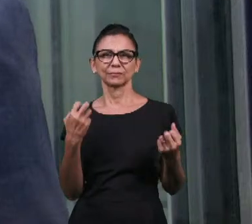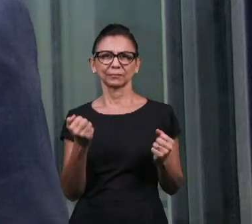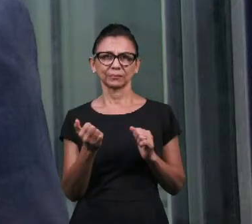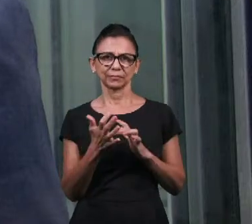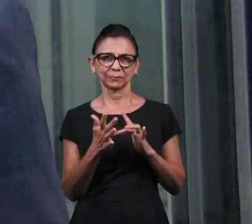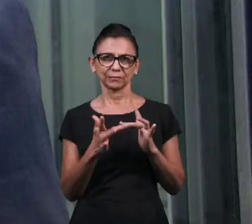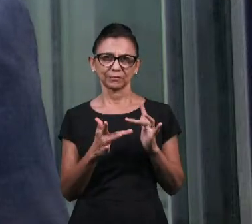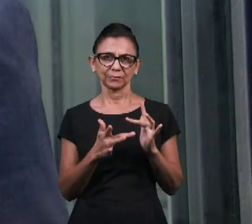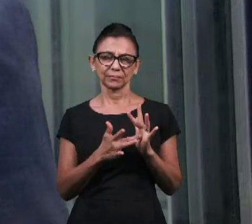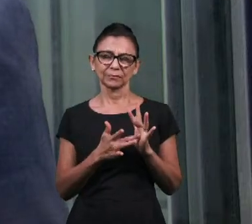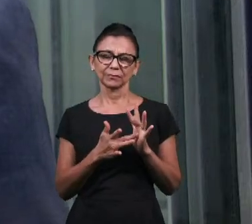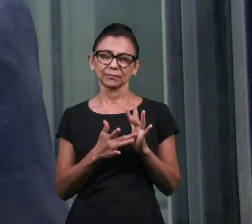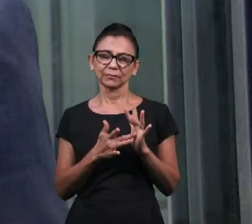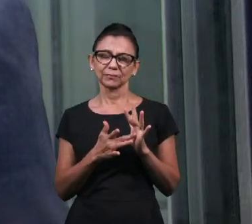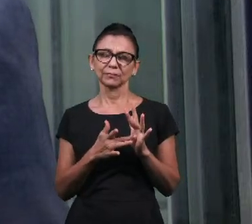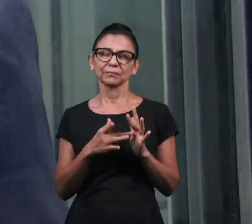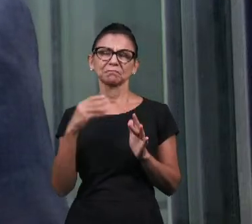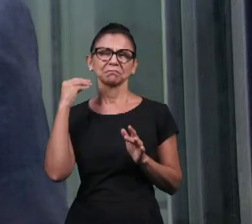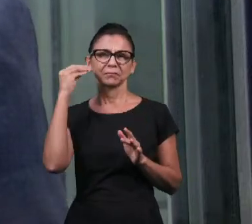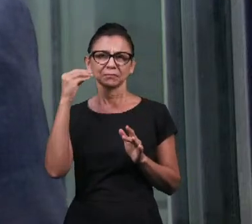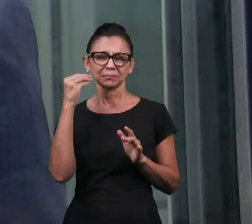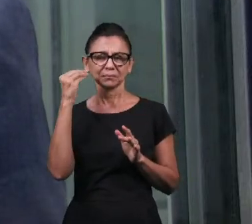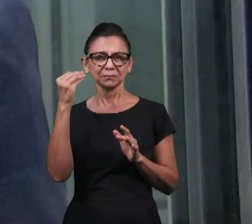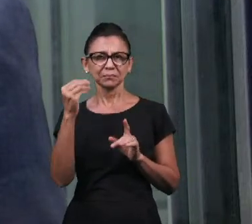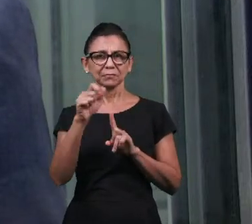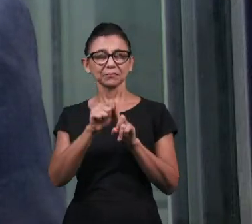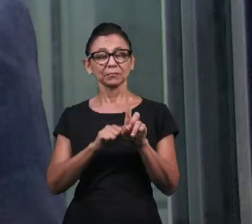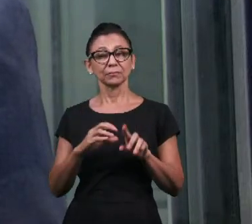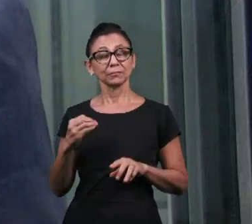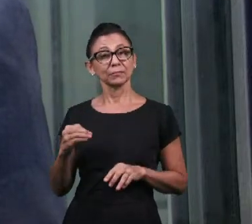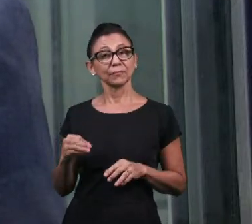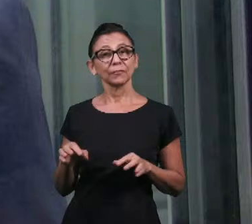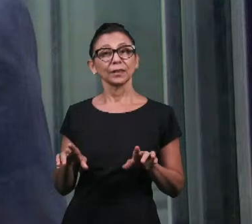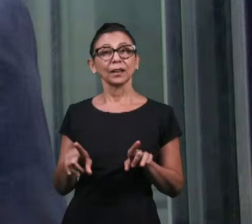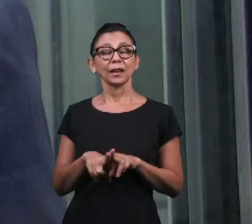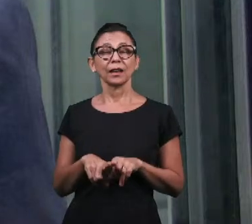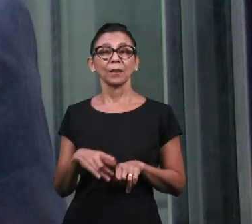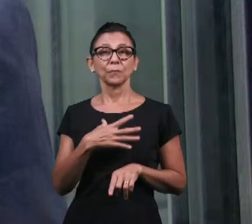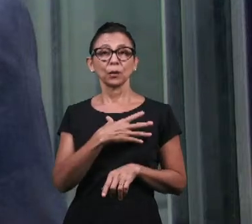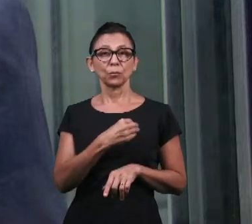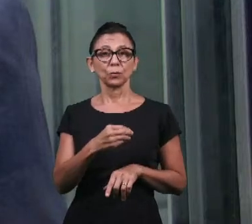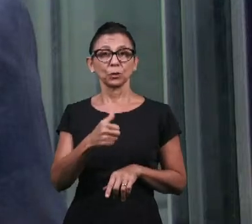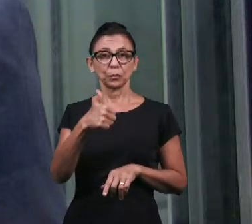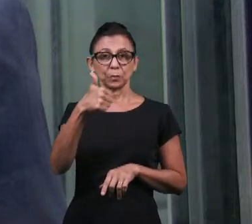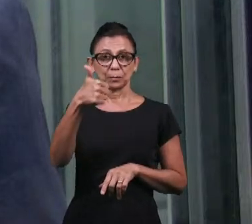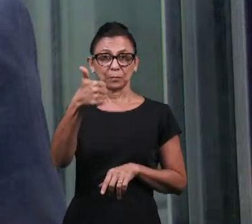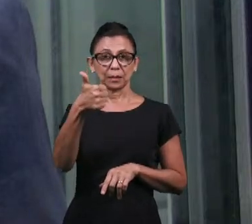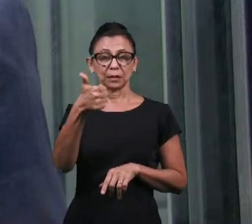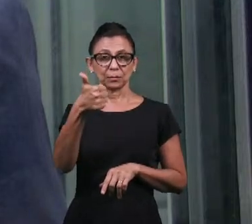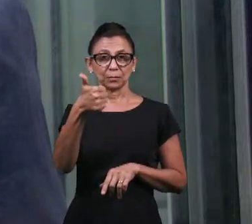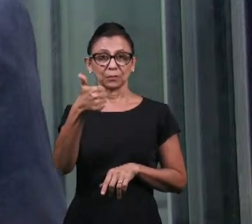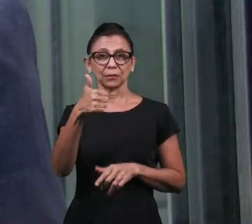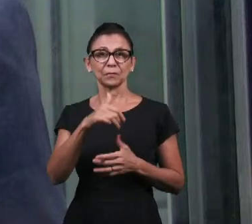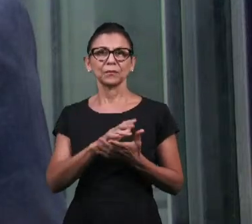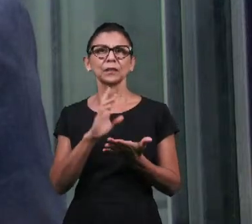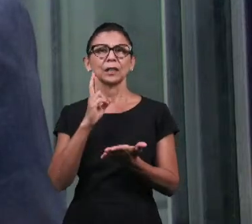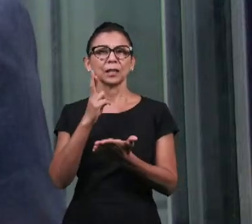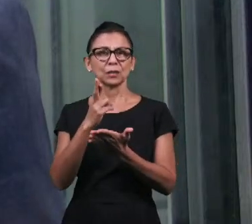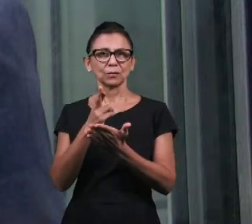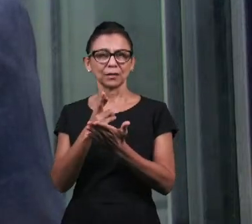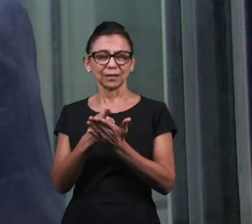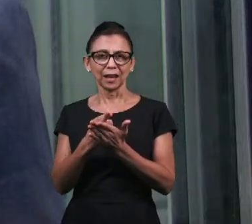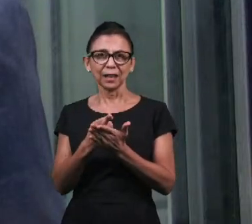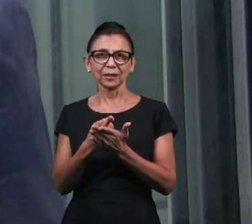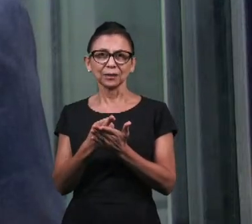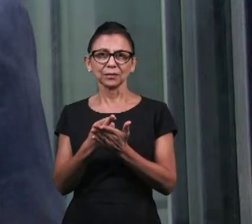no mês de outubro. Inclusive, o meu primeiro filho é fruto de uma promessa do mês da dedicação,